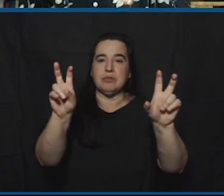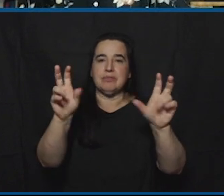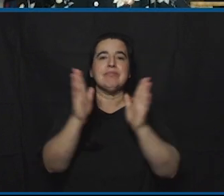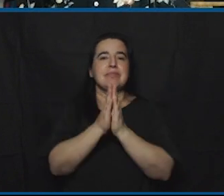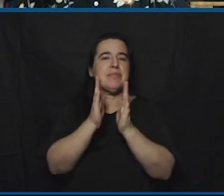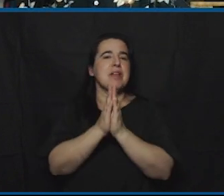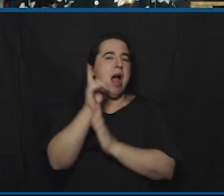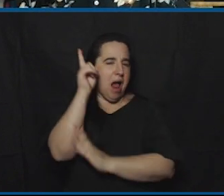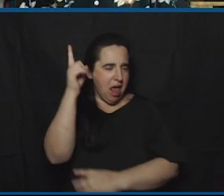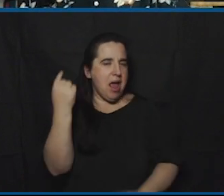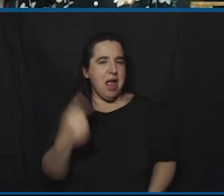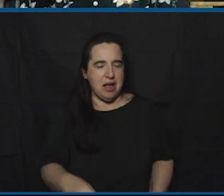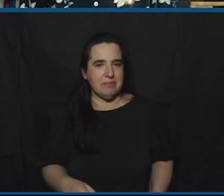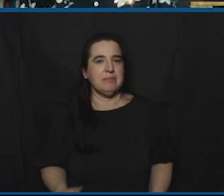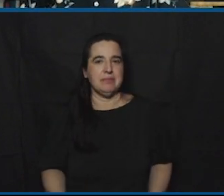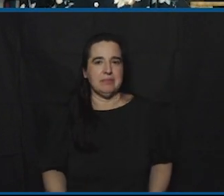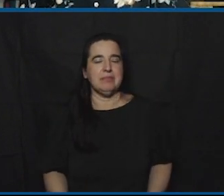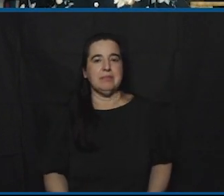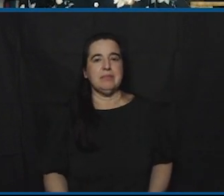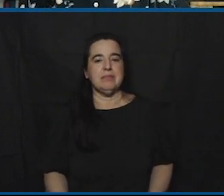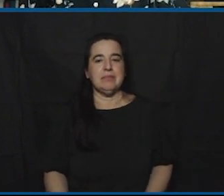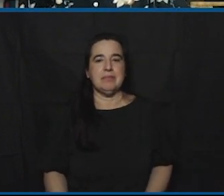da divindade.